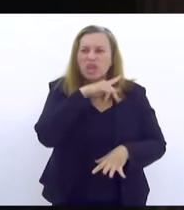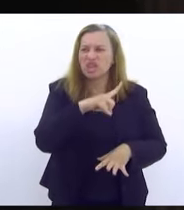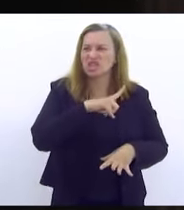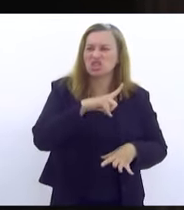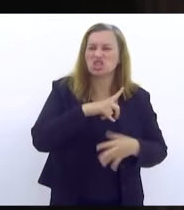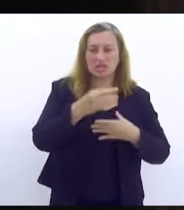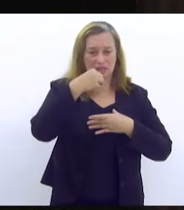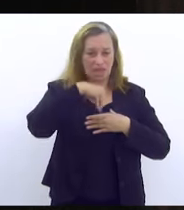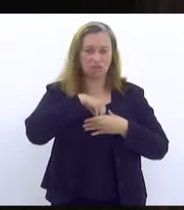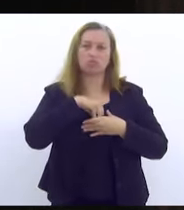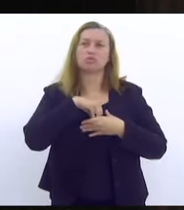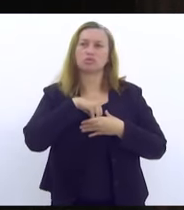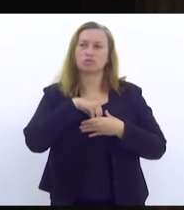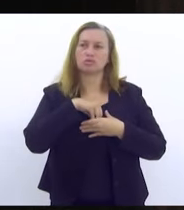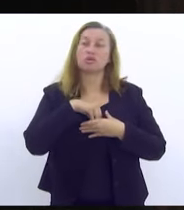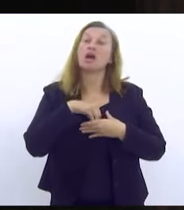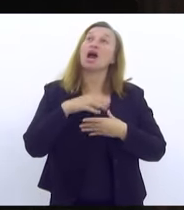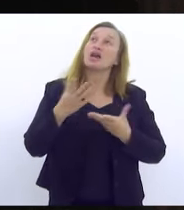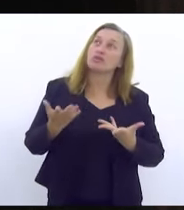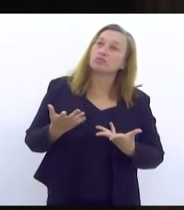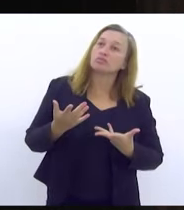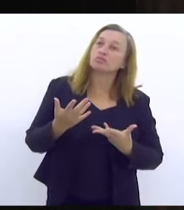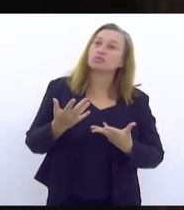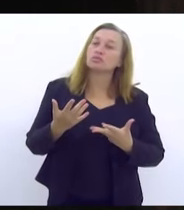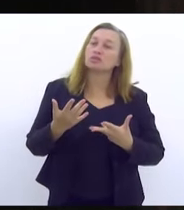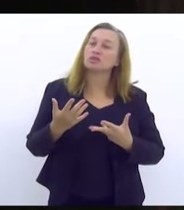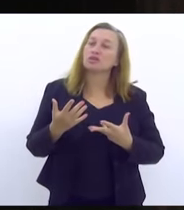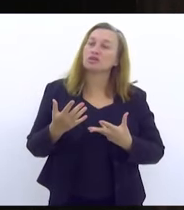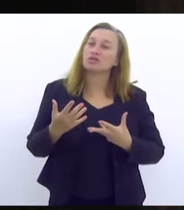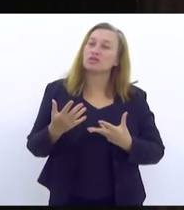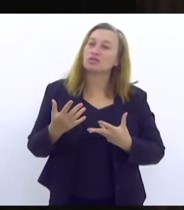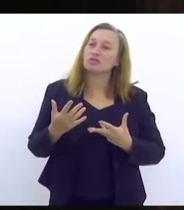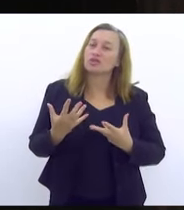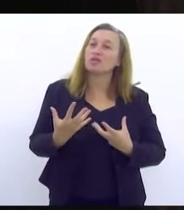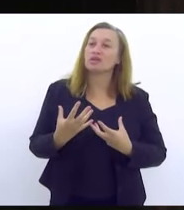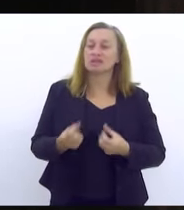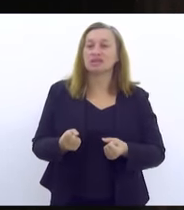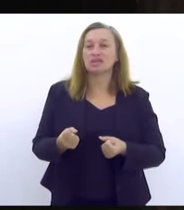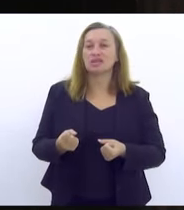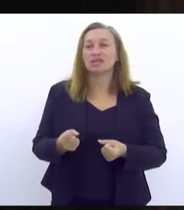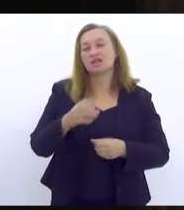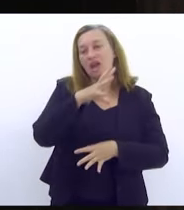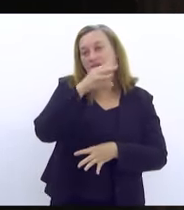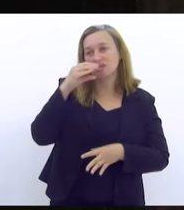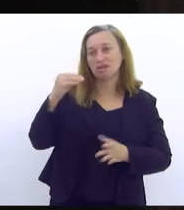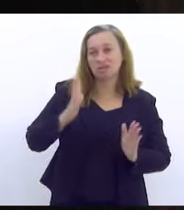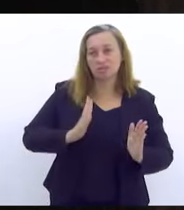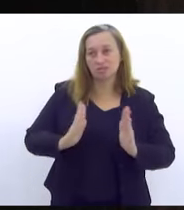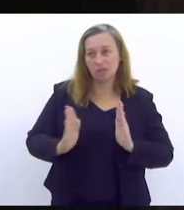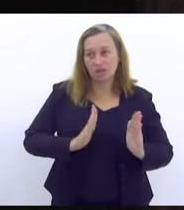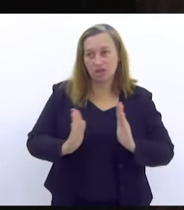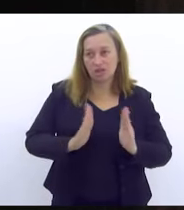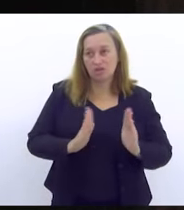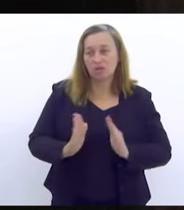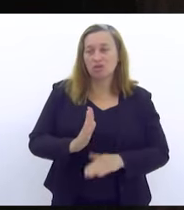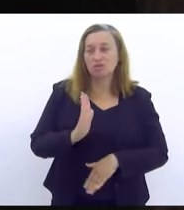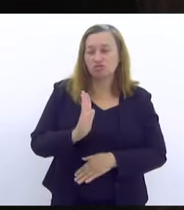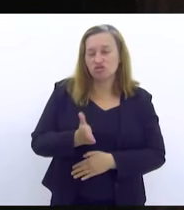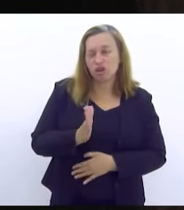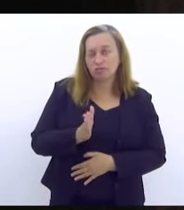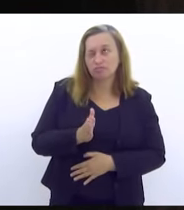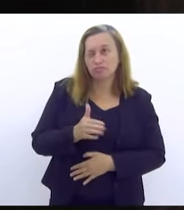trazia comigo. Então, foi aí que a semente ela foi plantada. Na minha adolescência, eu já com